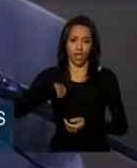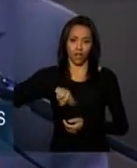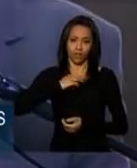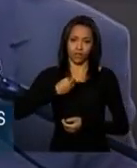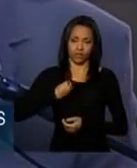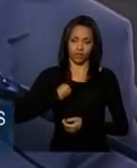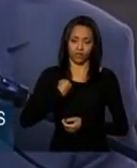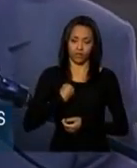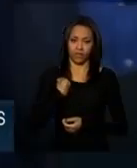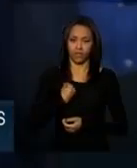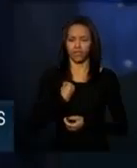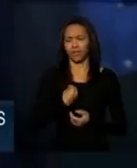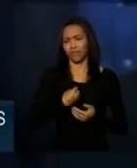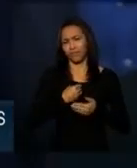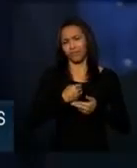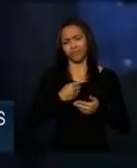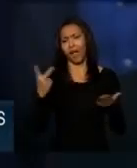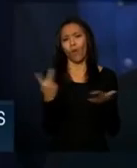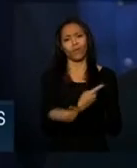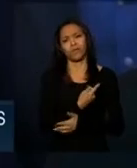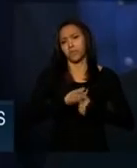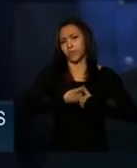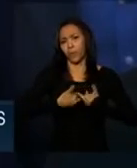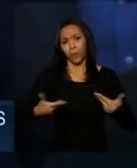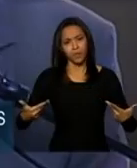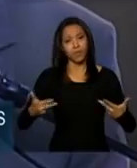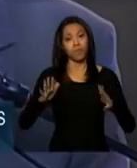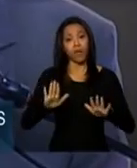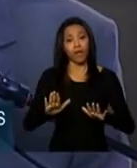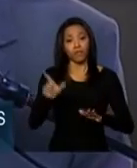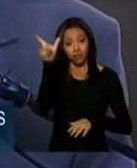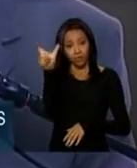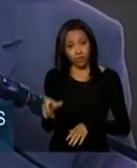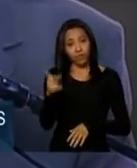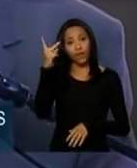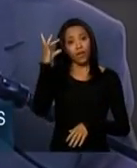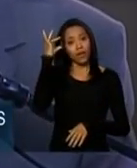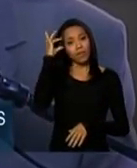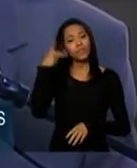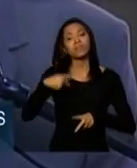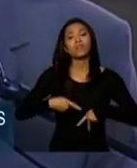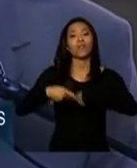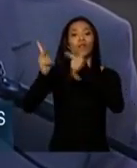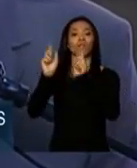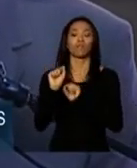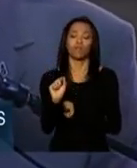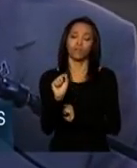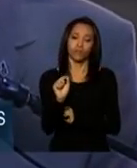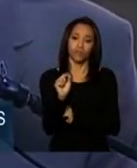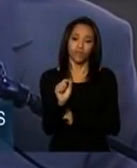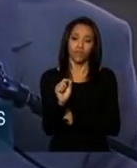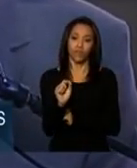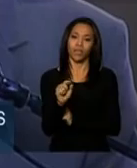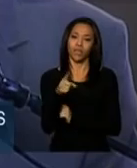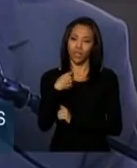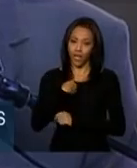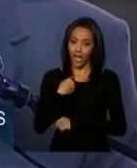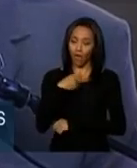reserva tantas adversidades. Mas a senhora leva e continua contando aqui com um